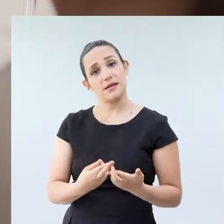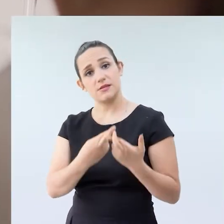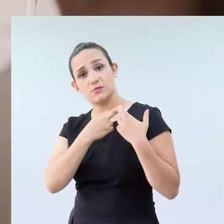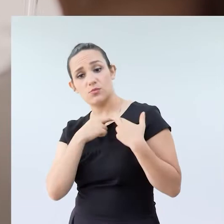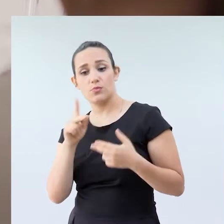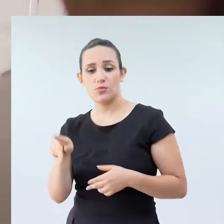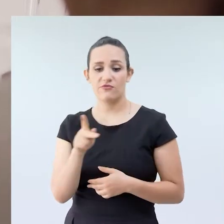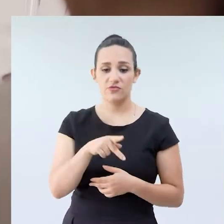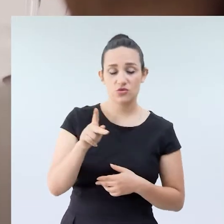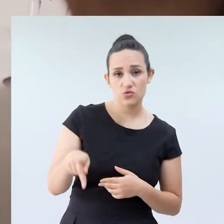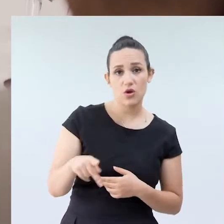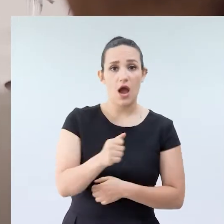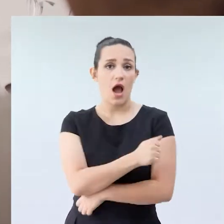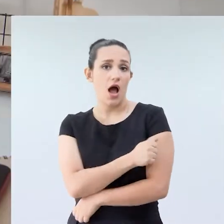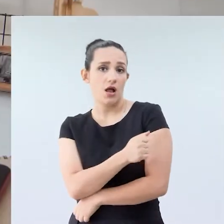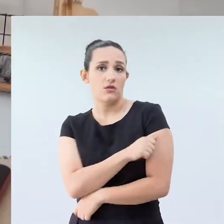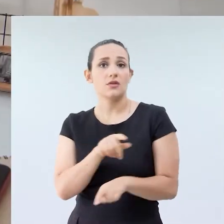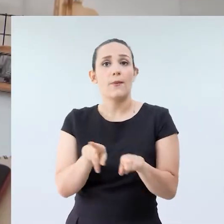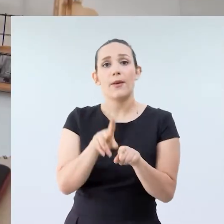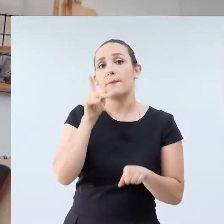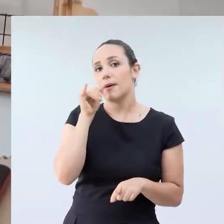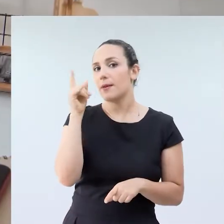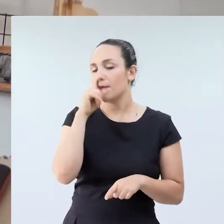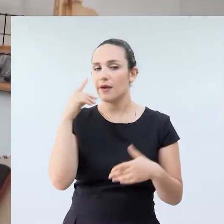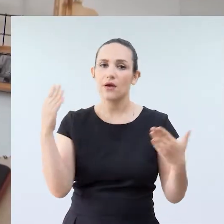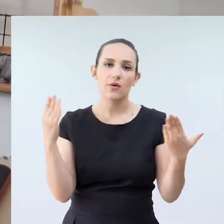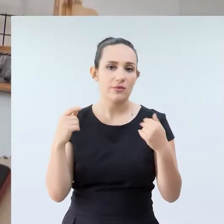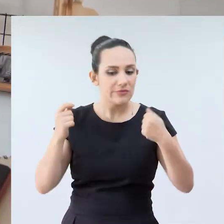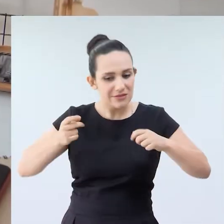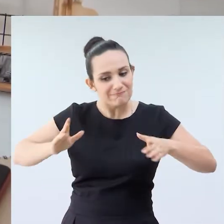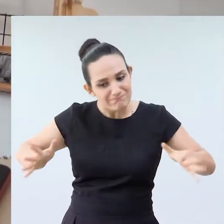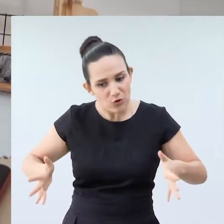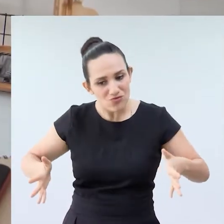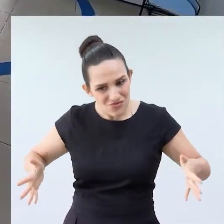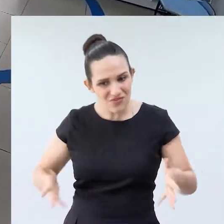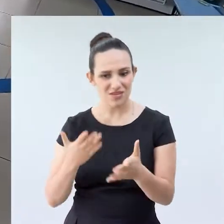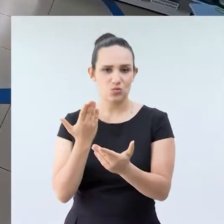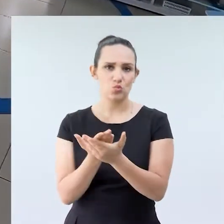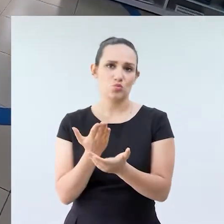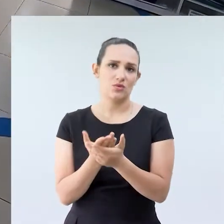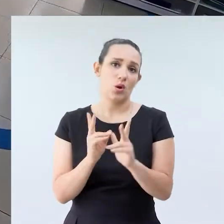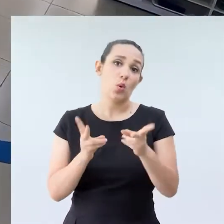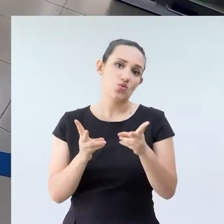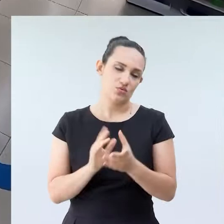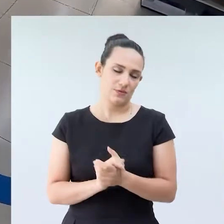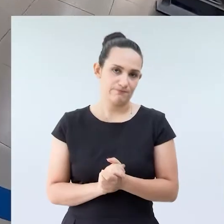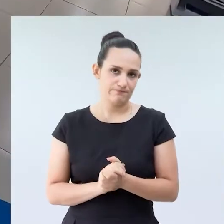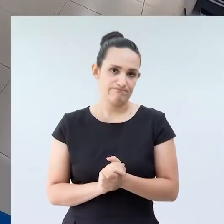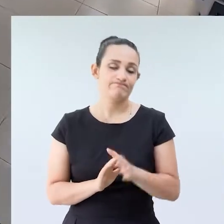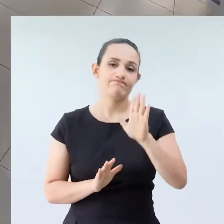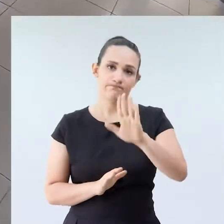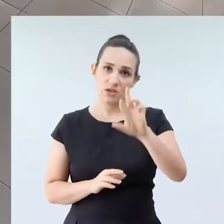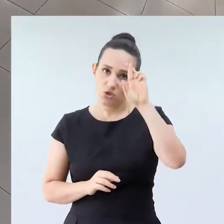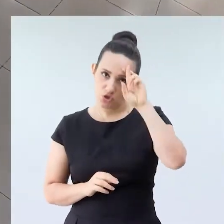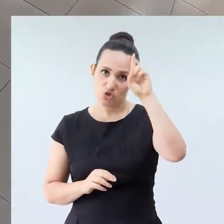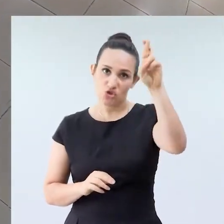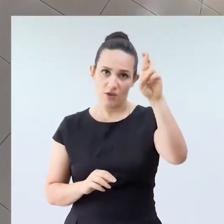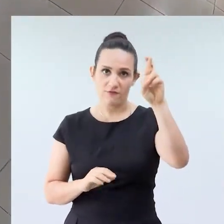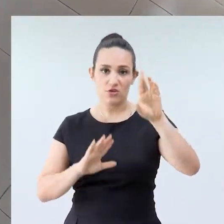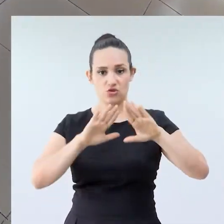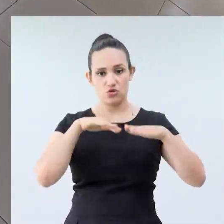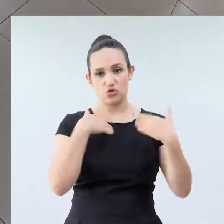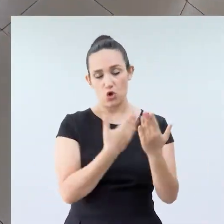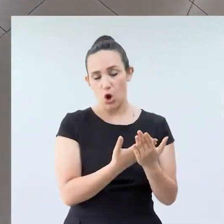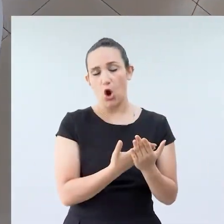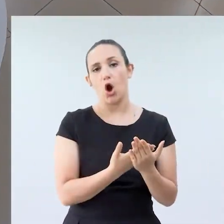e pais as dificuldades de manter o interesse no aprendizado. Já para os gestores de ensino privado,